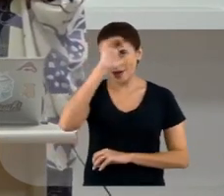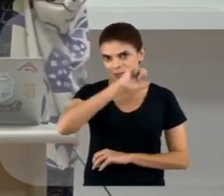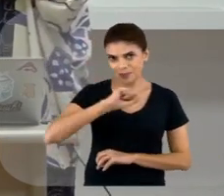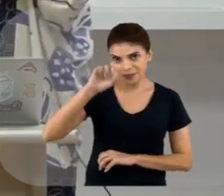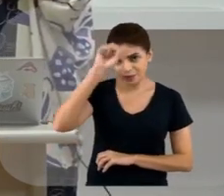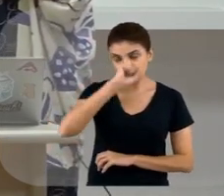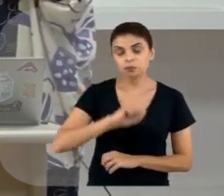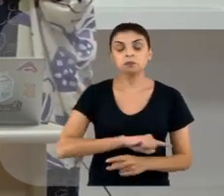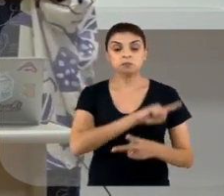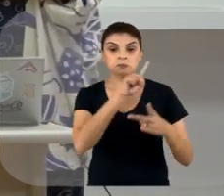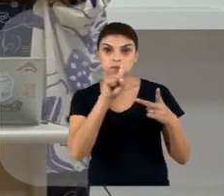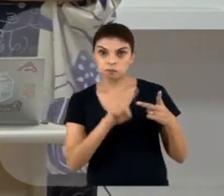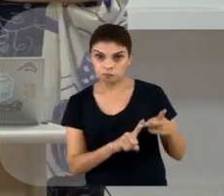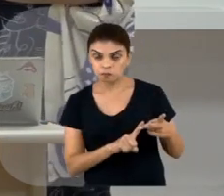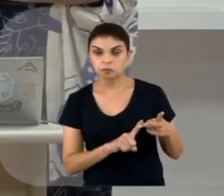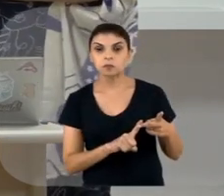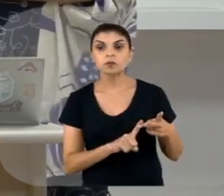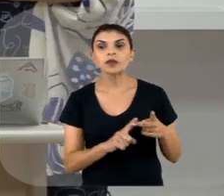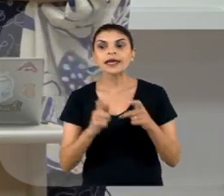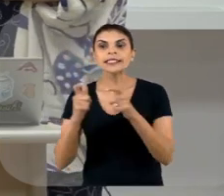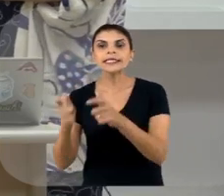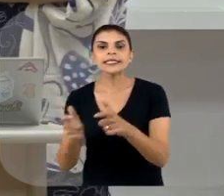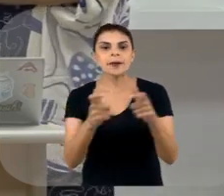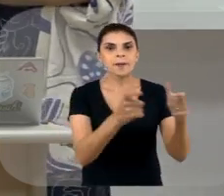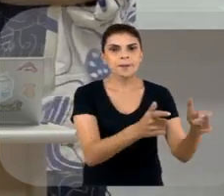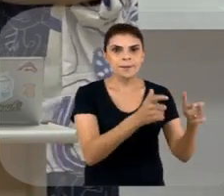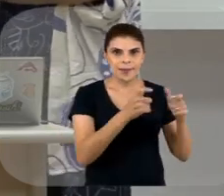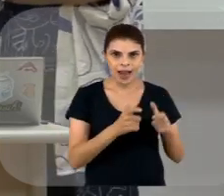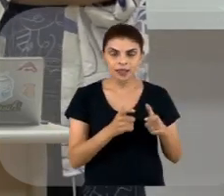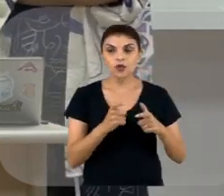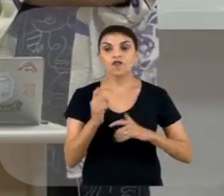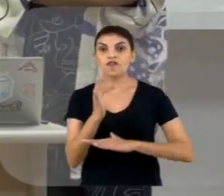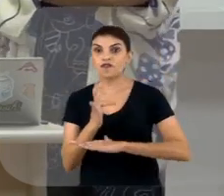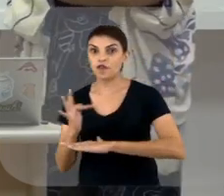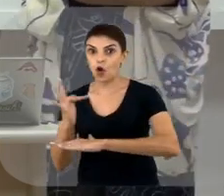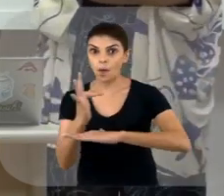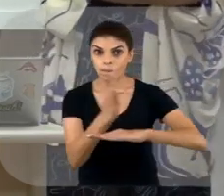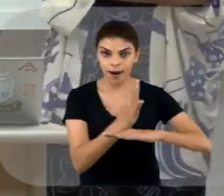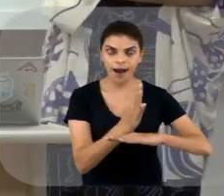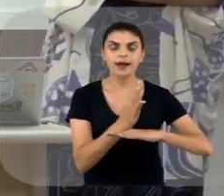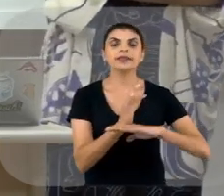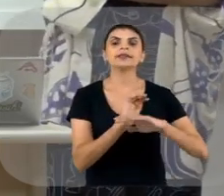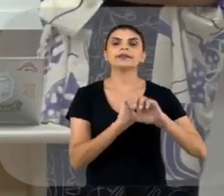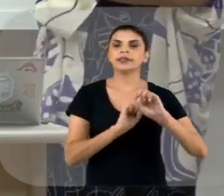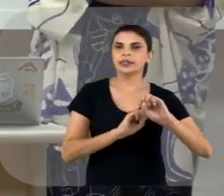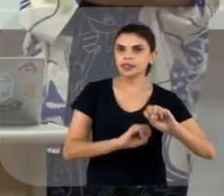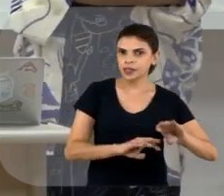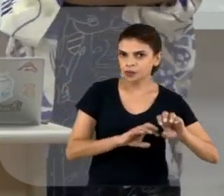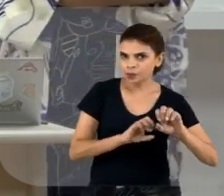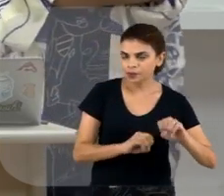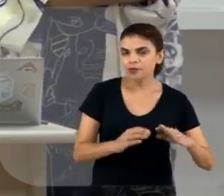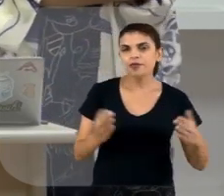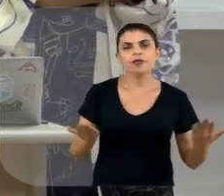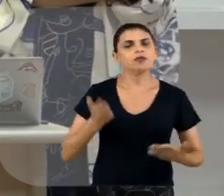ensino-aprendizagem. A questão de que os espaços formais de educação, eles estão sendo,